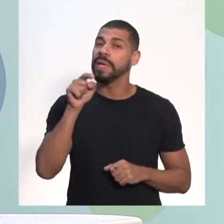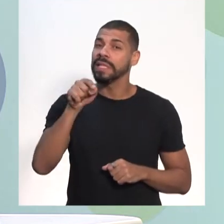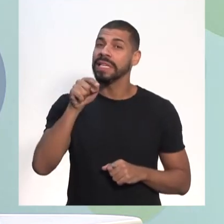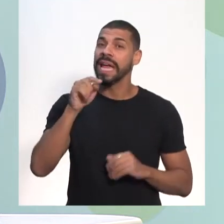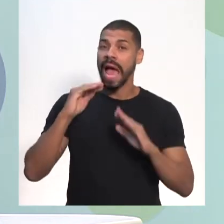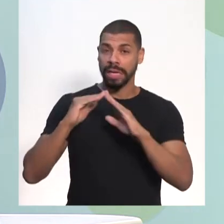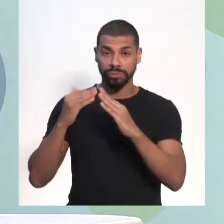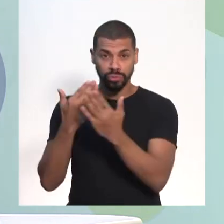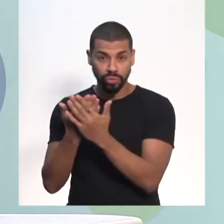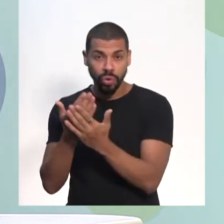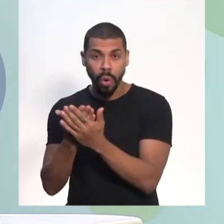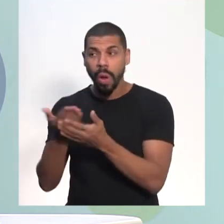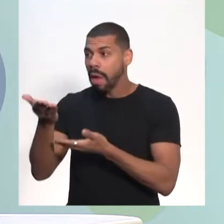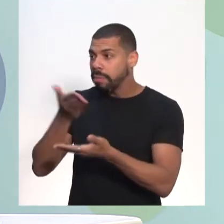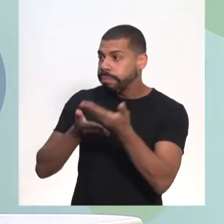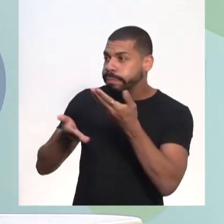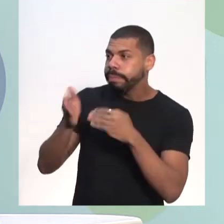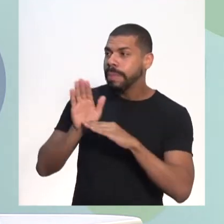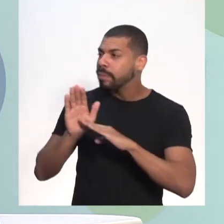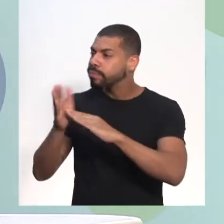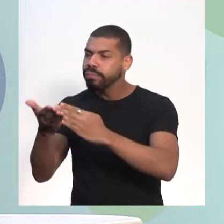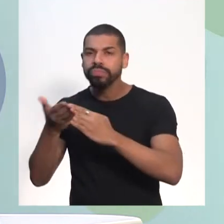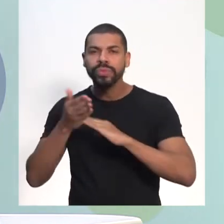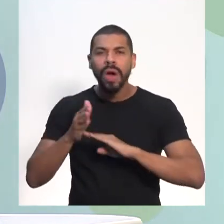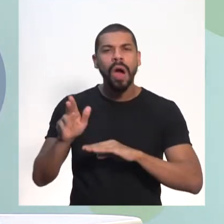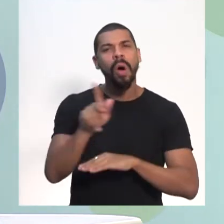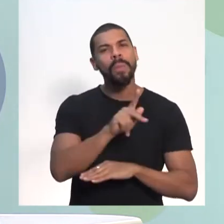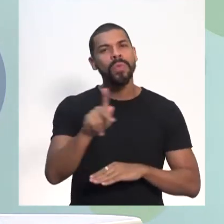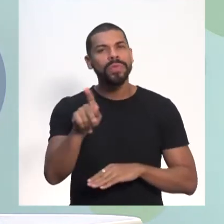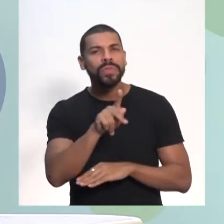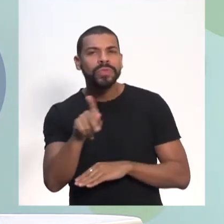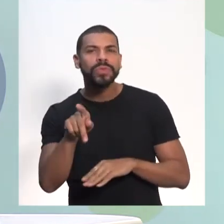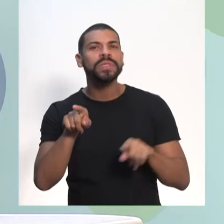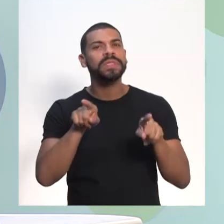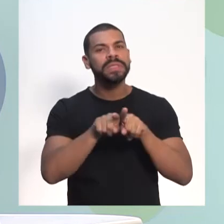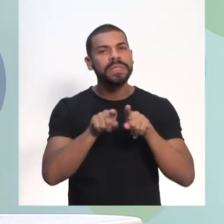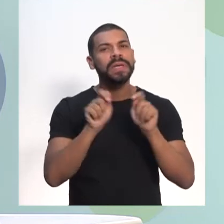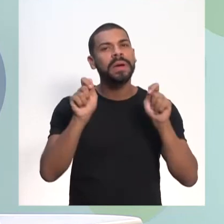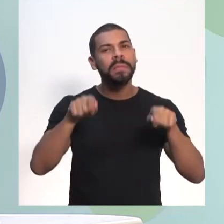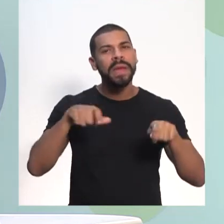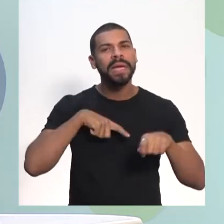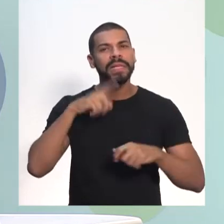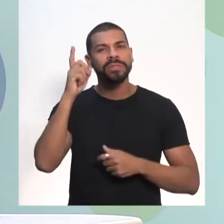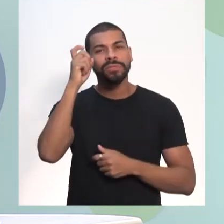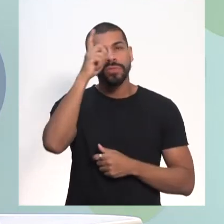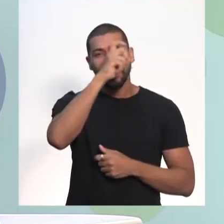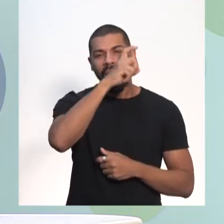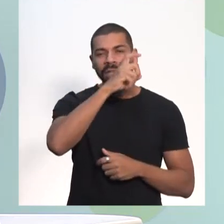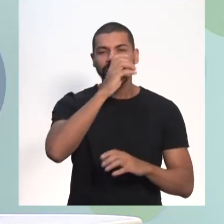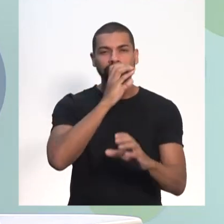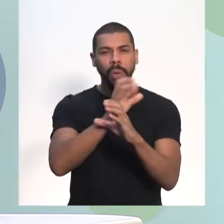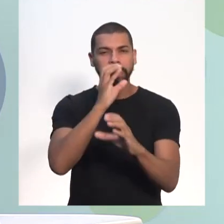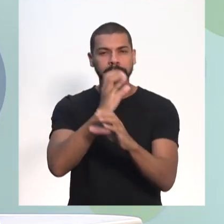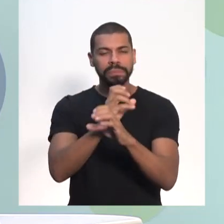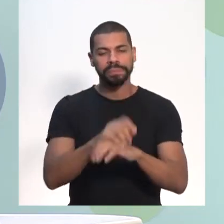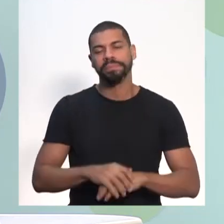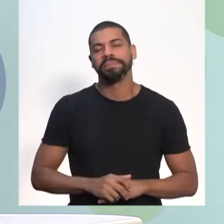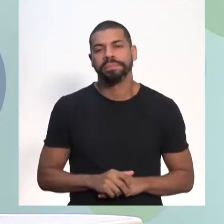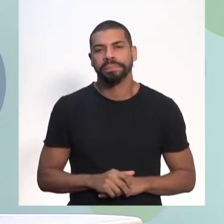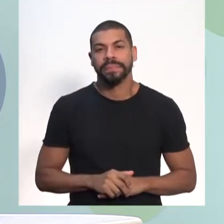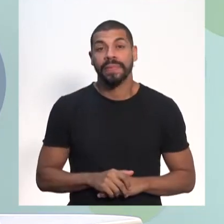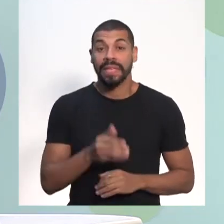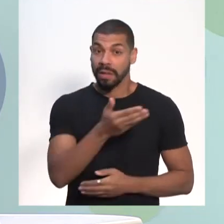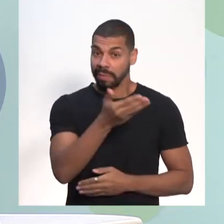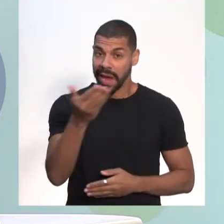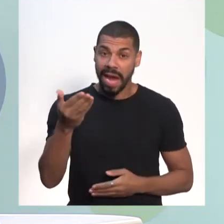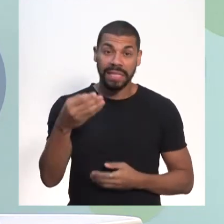espaço, esse momento, para dar o apoio, para auxiliar o professor que venha a ter essa dificuldade, tá bom? Então, as